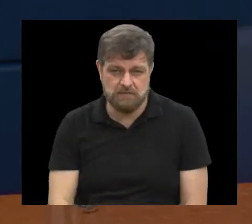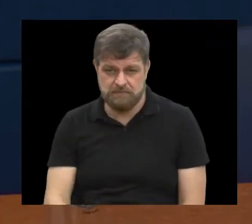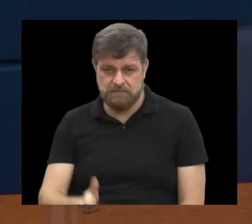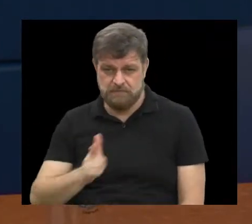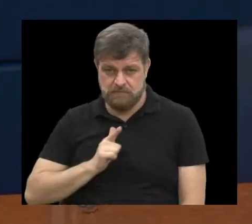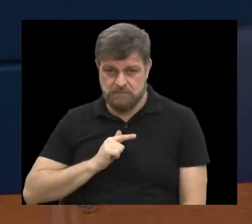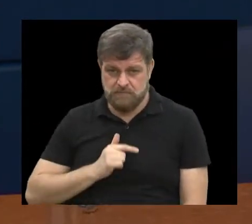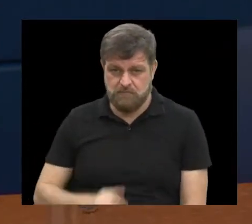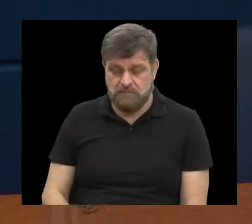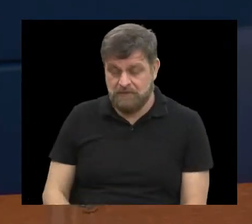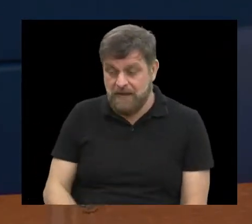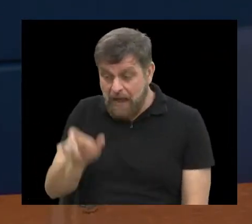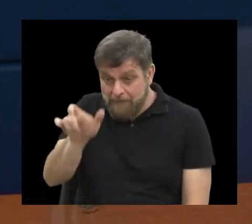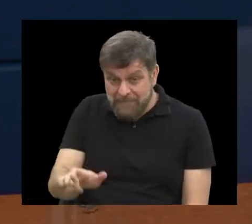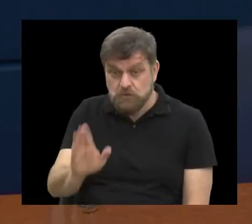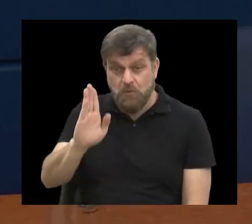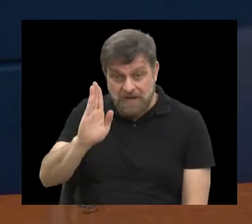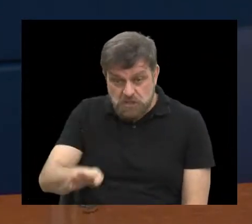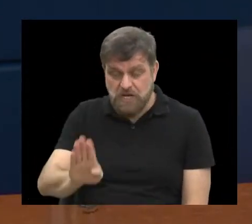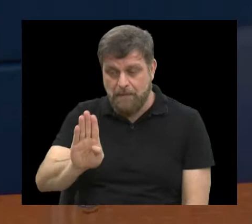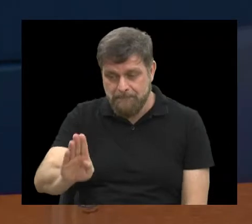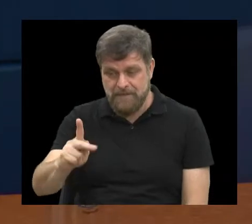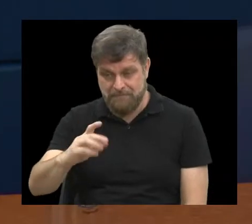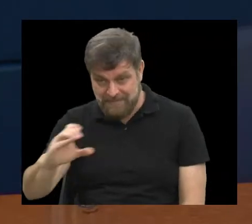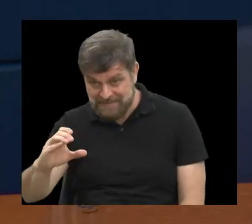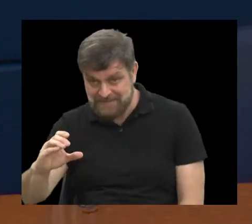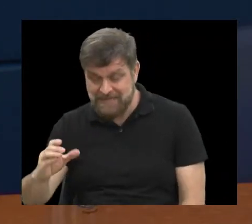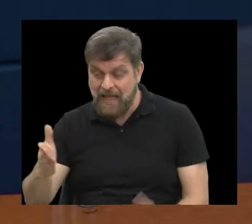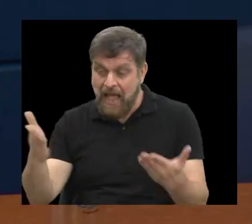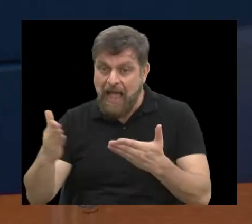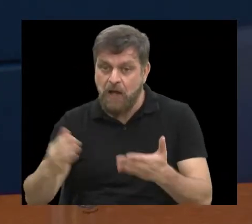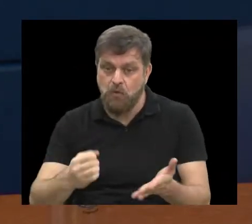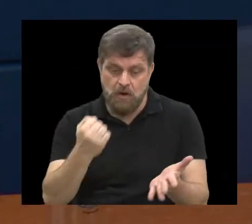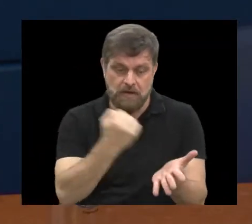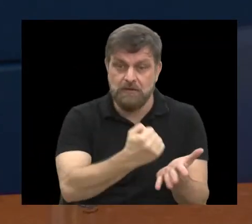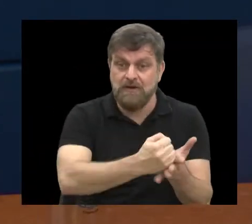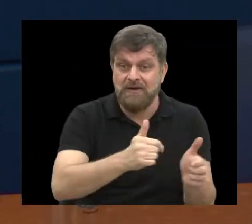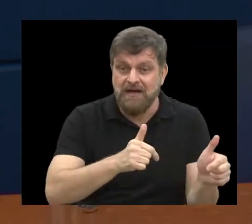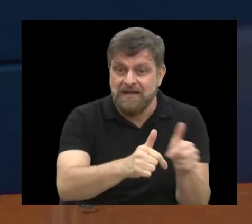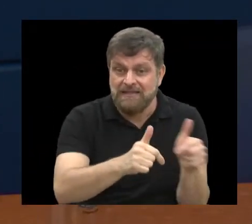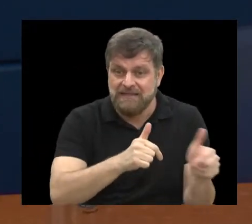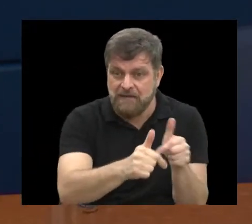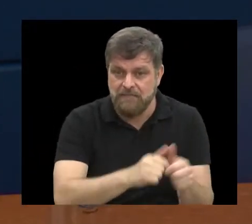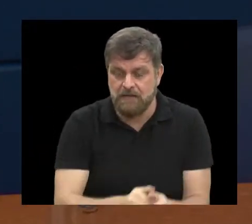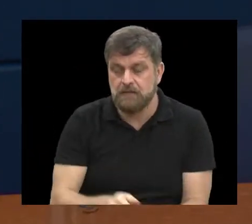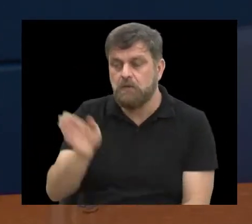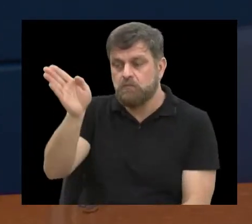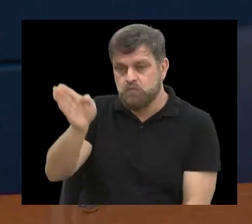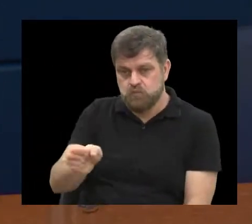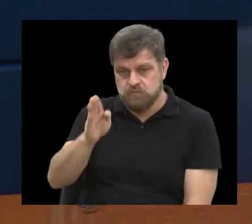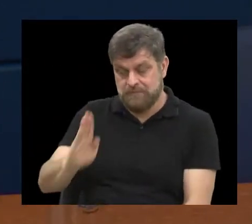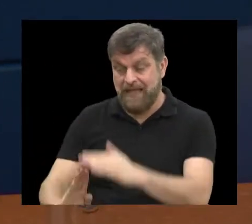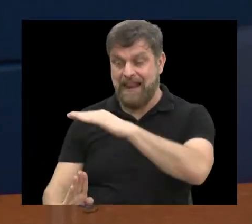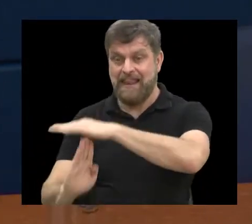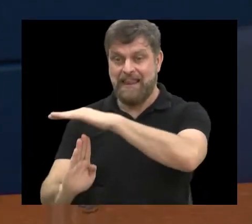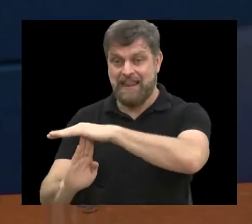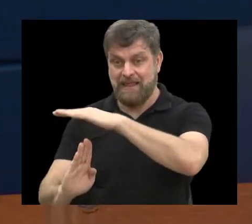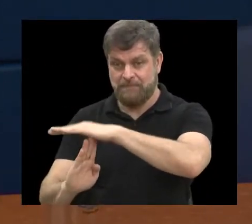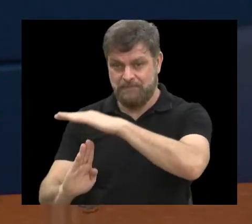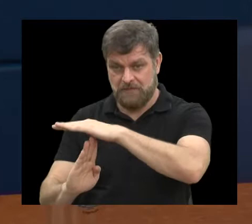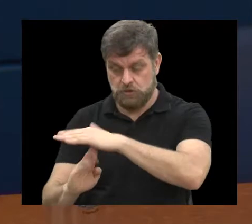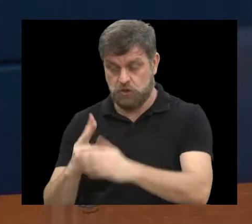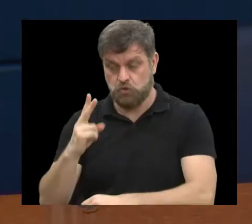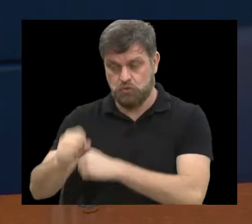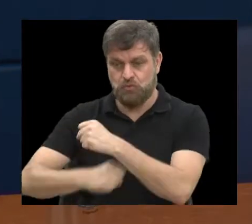uma inclusão do próprio beneficiário no mercado de trabalho numa condição especial de suspensão. O benefício ele não é cessado. Por